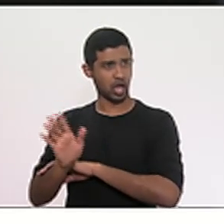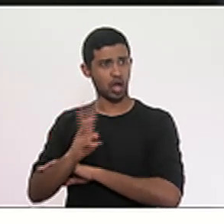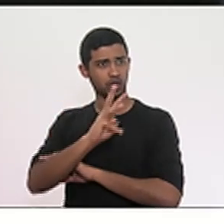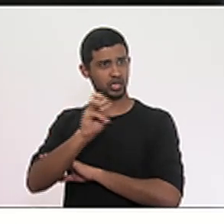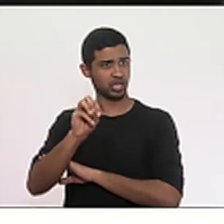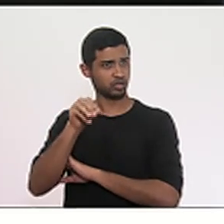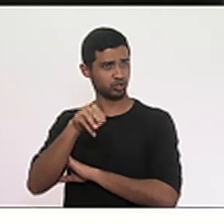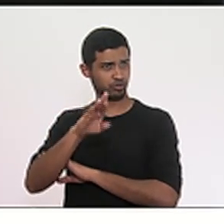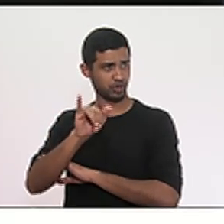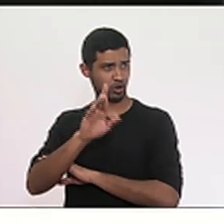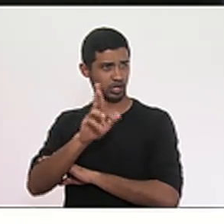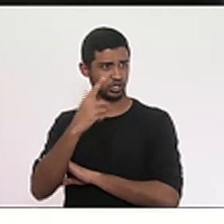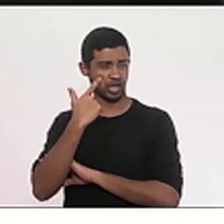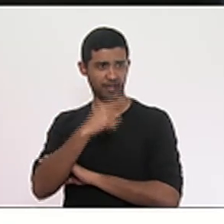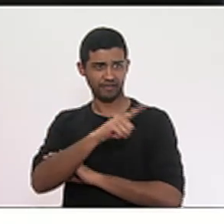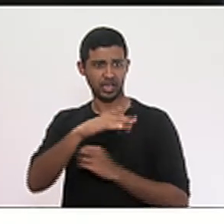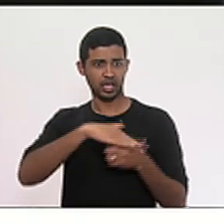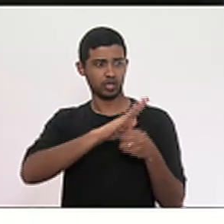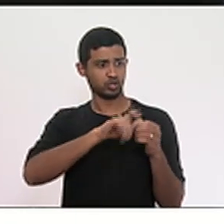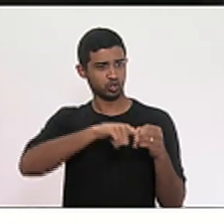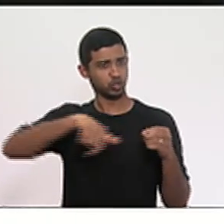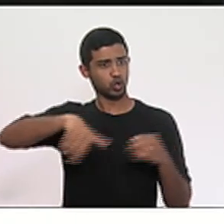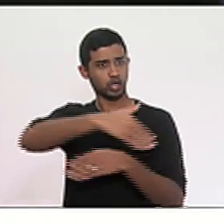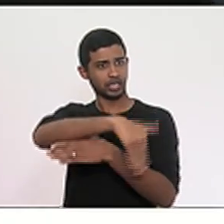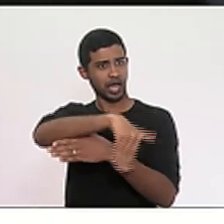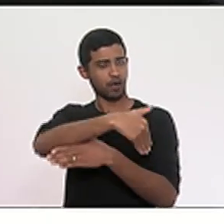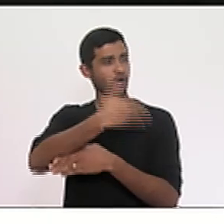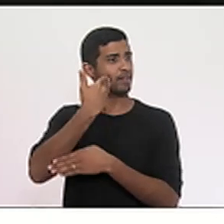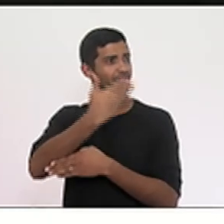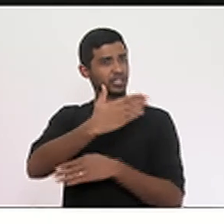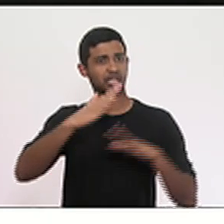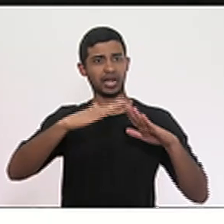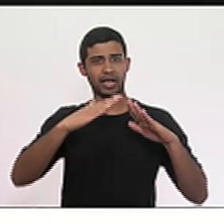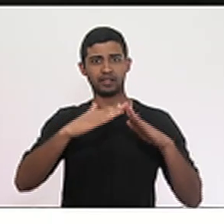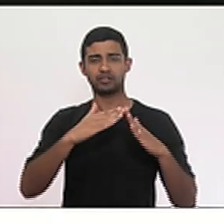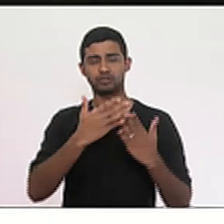porque tem ainda muito esgoto na rua, na porta da casa das pessoas.